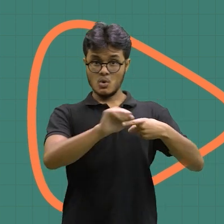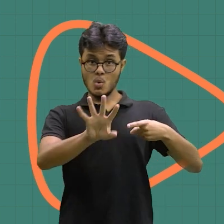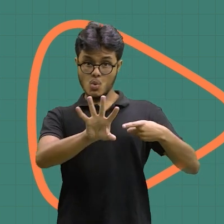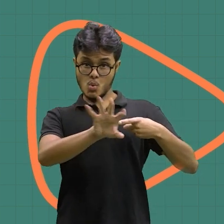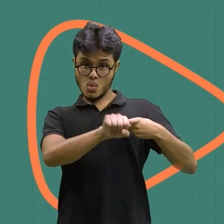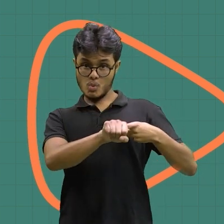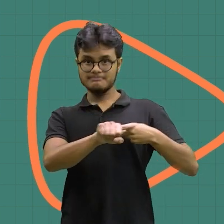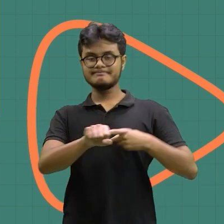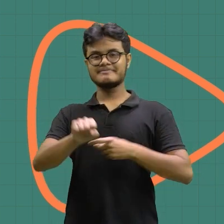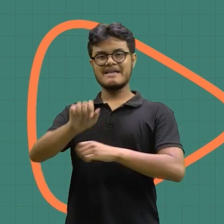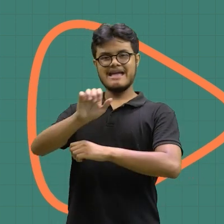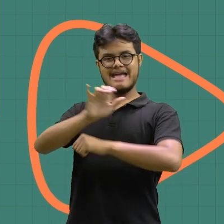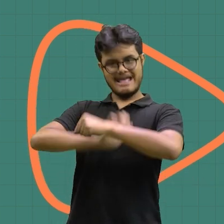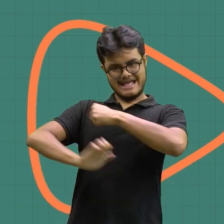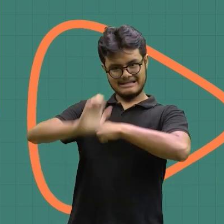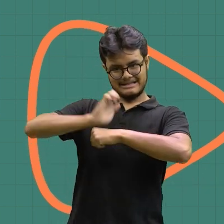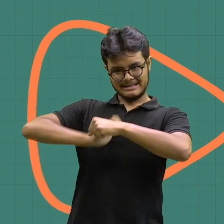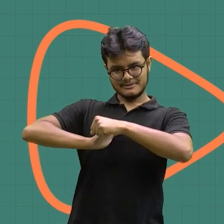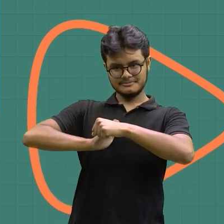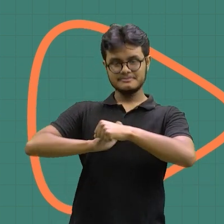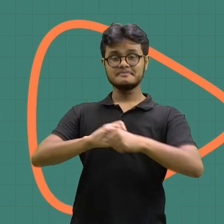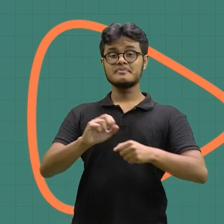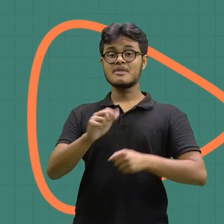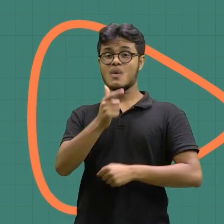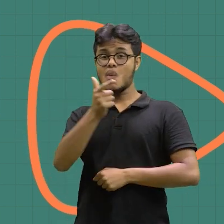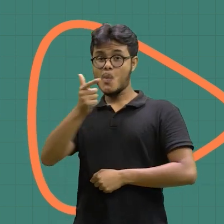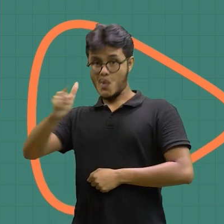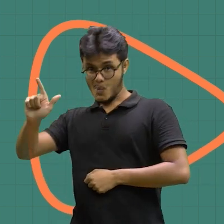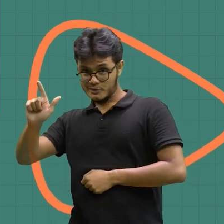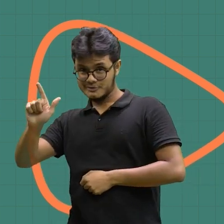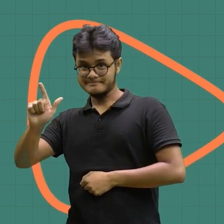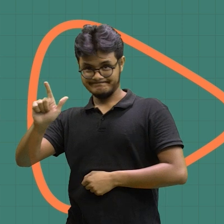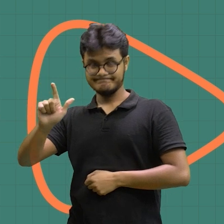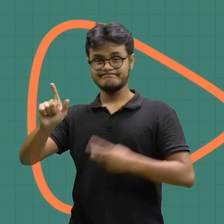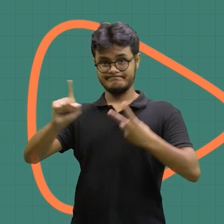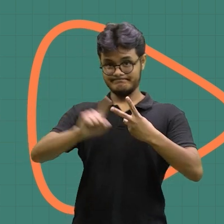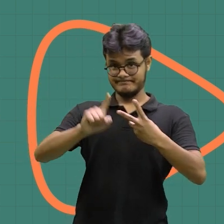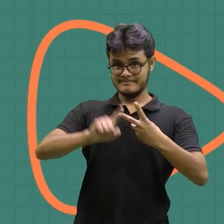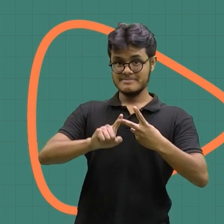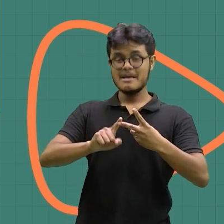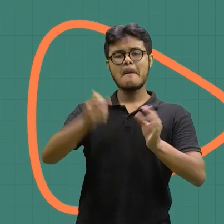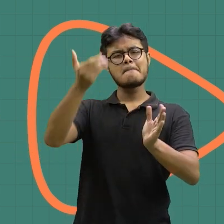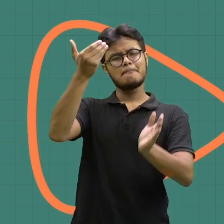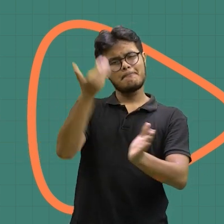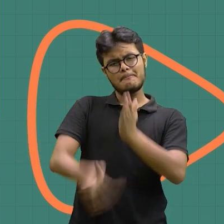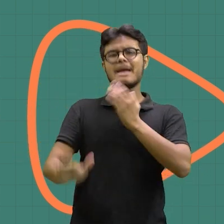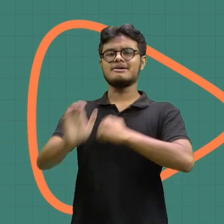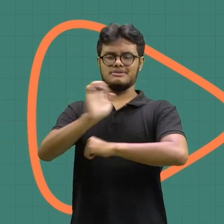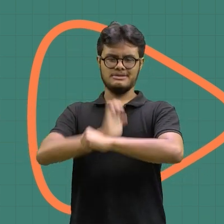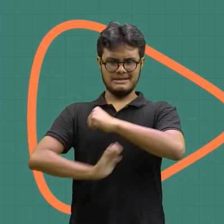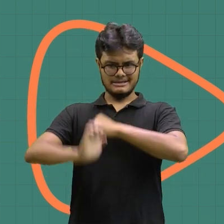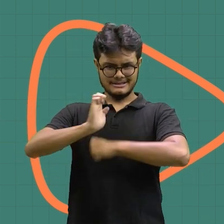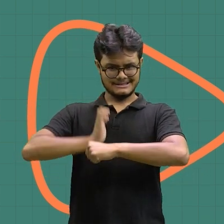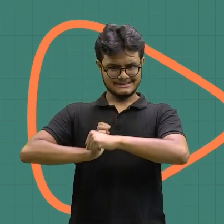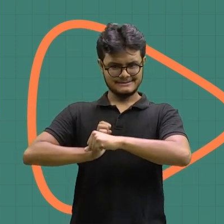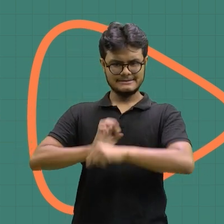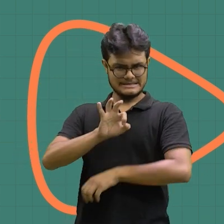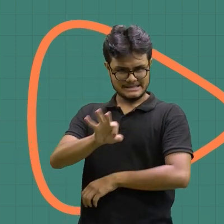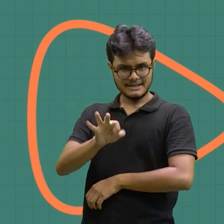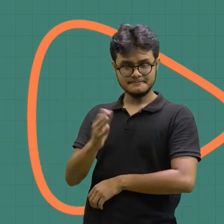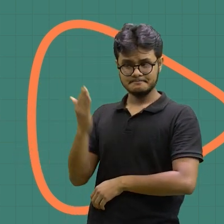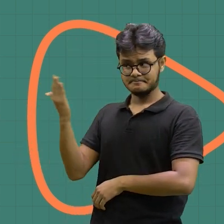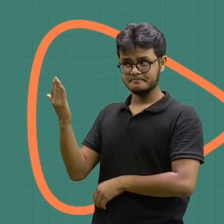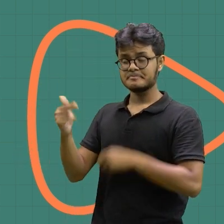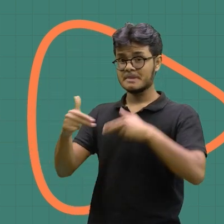como o vidro e a lã. Eles estão se atritando aqui, certo? Aqui na parte central, e após